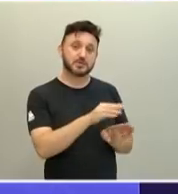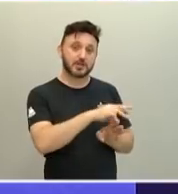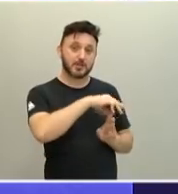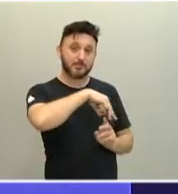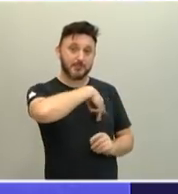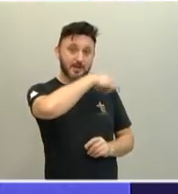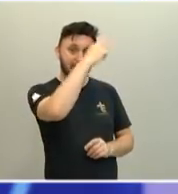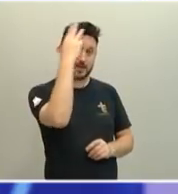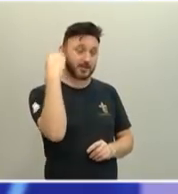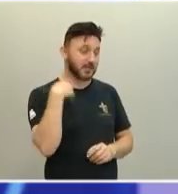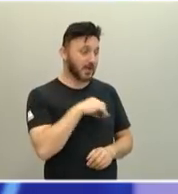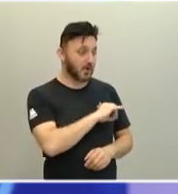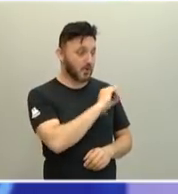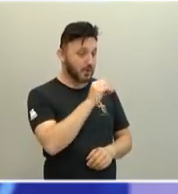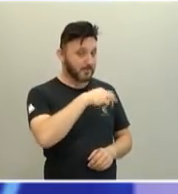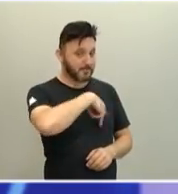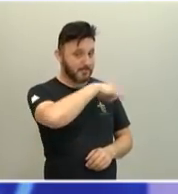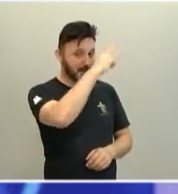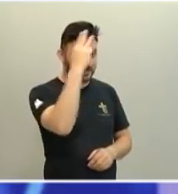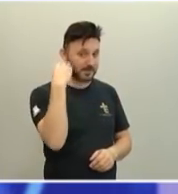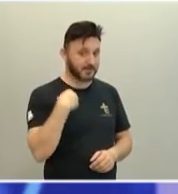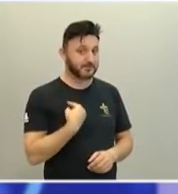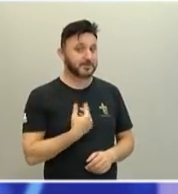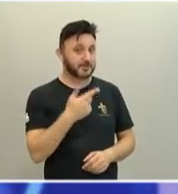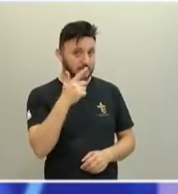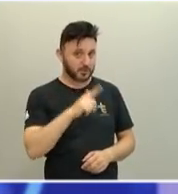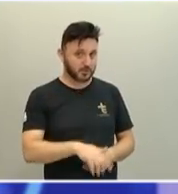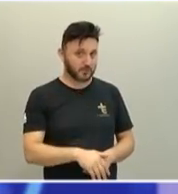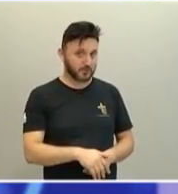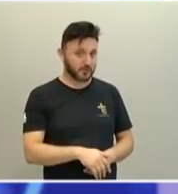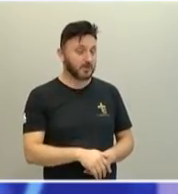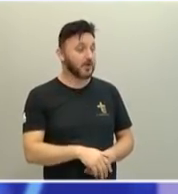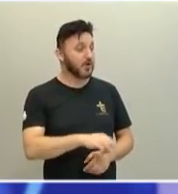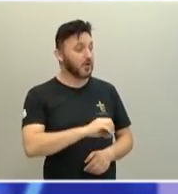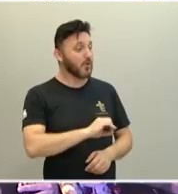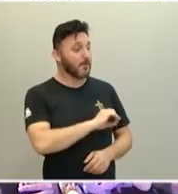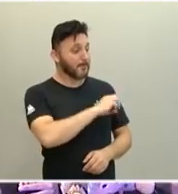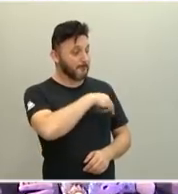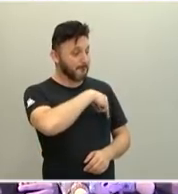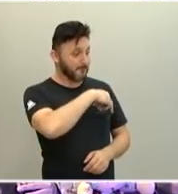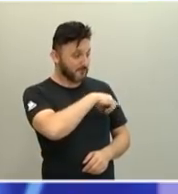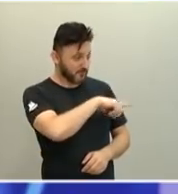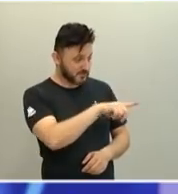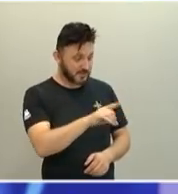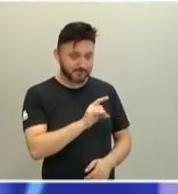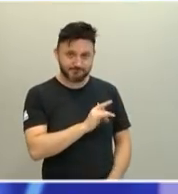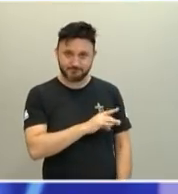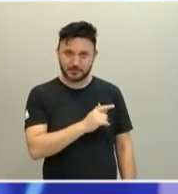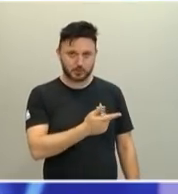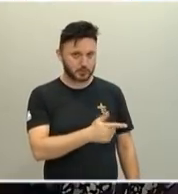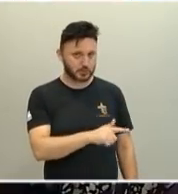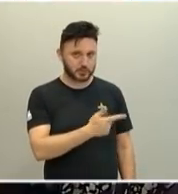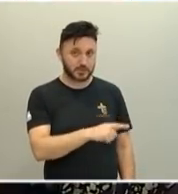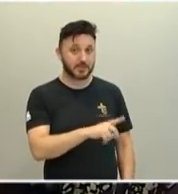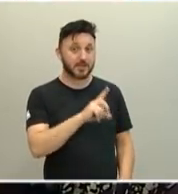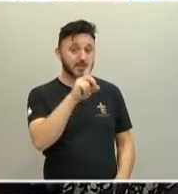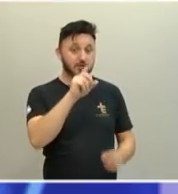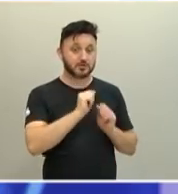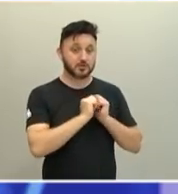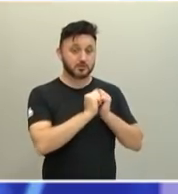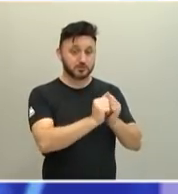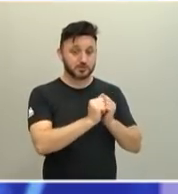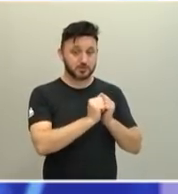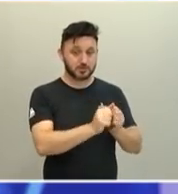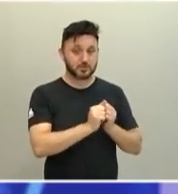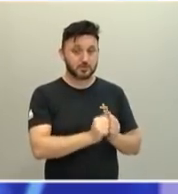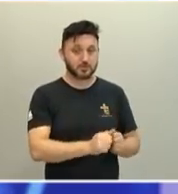são as palavras que ficam sublinhadas. Vamos lá. Eu falo, você repete. Não temas. Não temas. Deus é contigo. Deus é contigo.